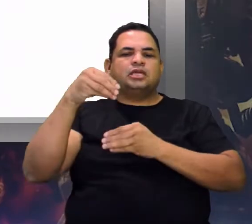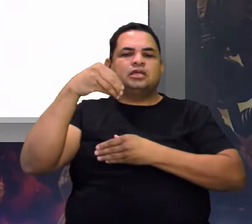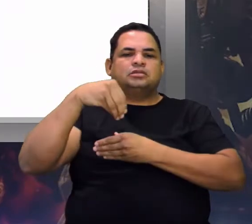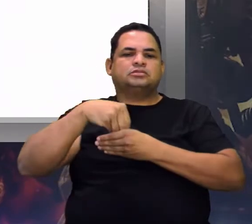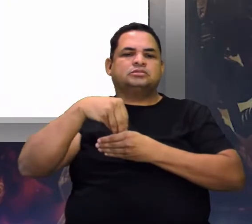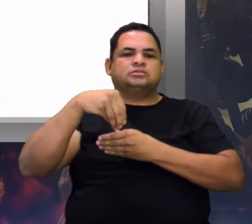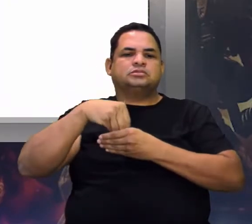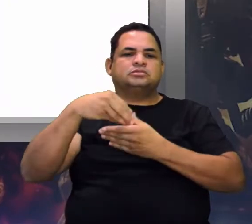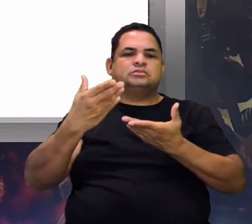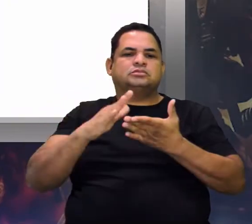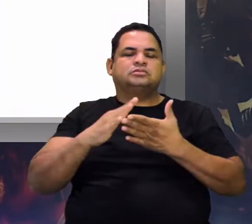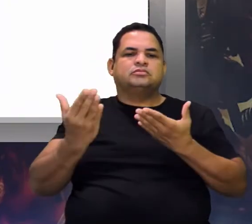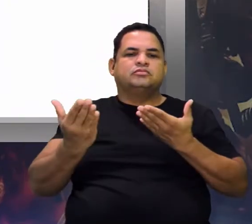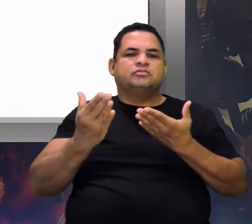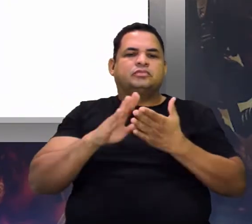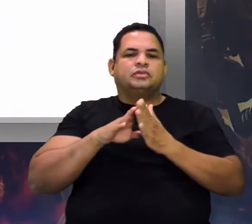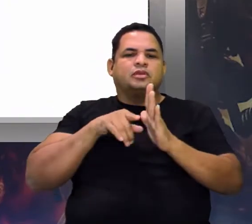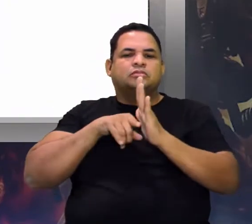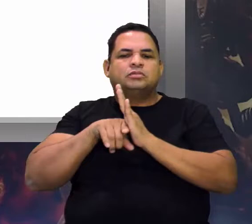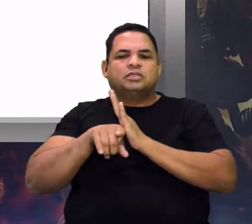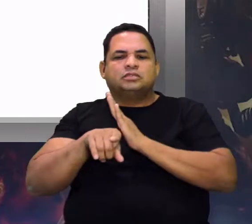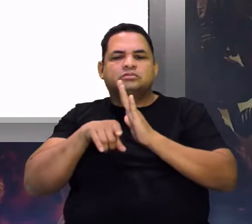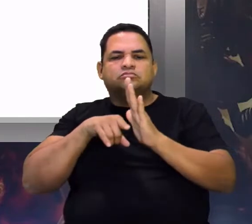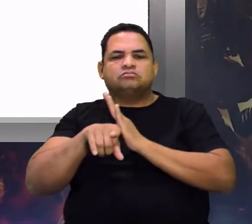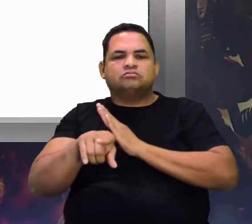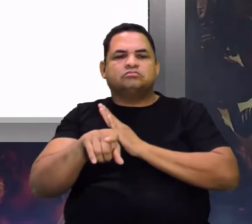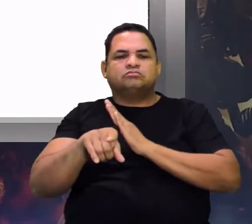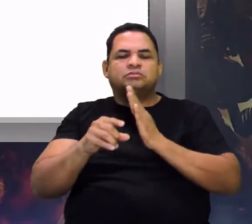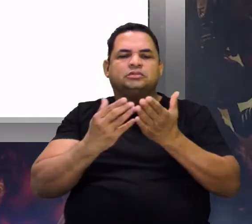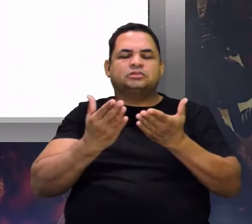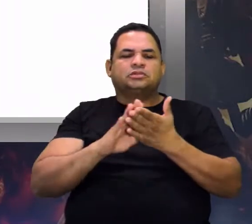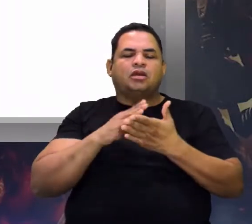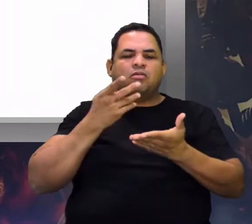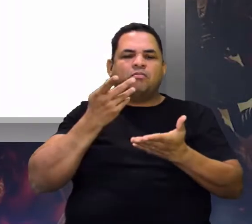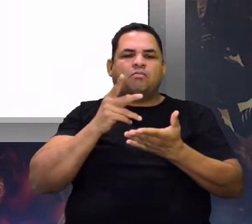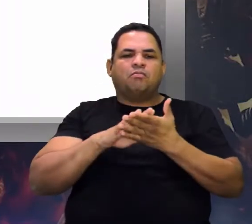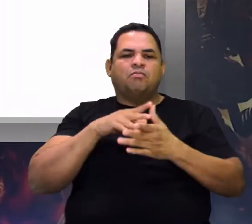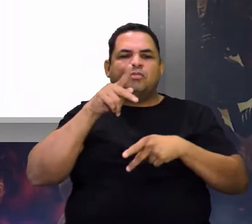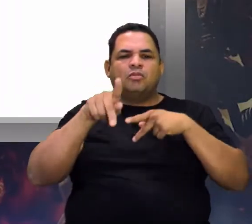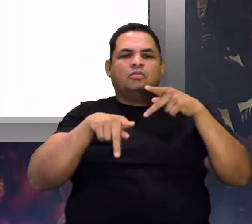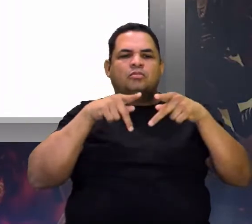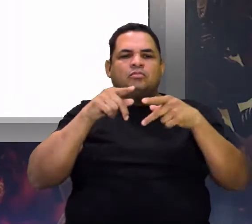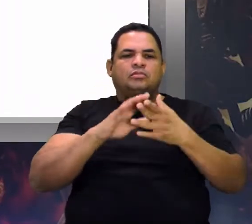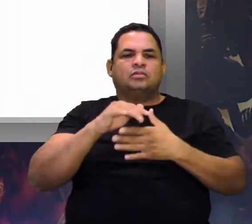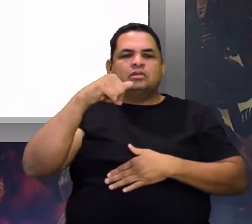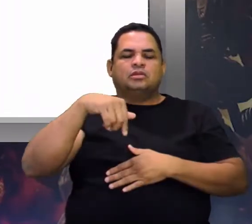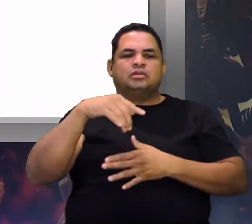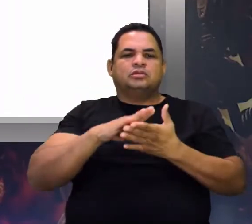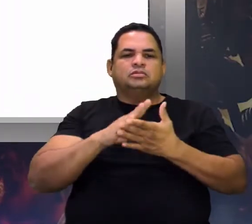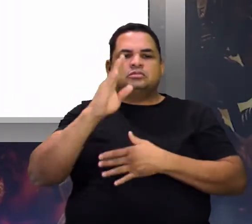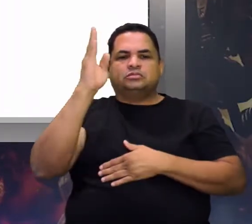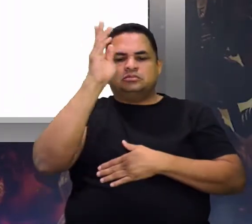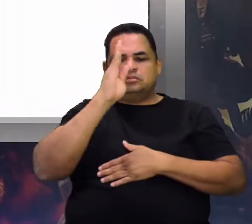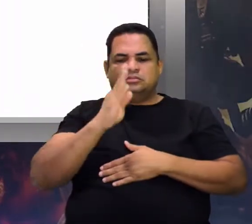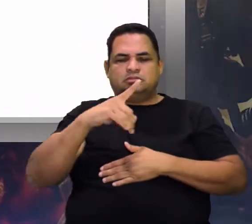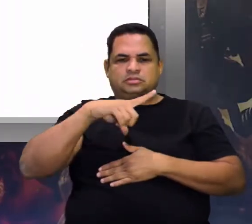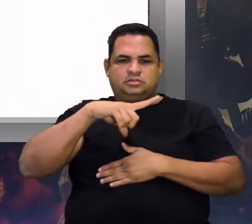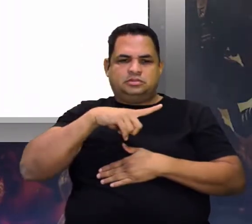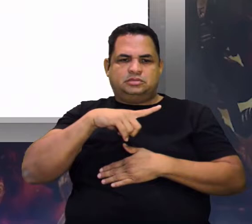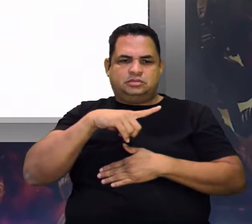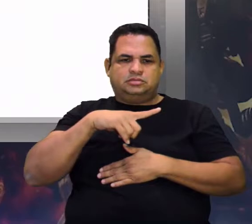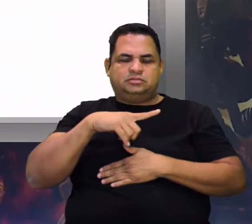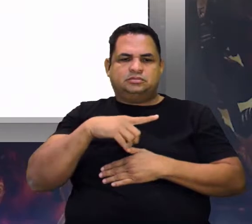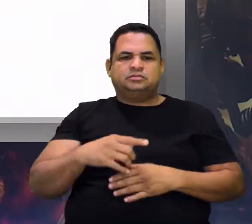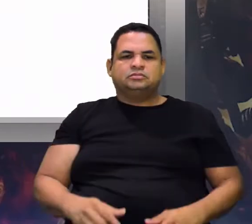palavra plebiscito, porque era uma consulta ao povo, uma consulta à plebe. Aqui no Brasil já tivemos plebiscito?